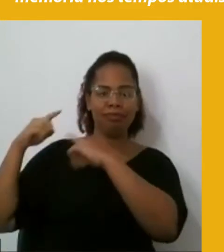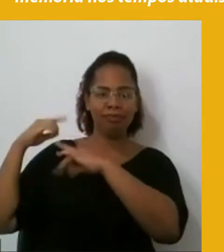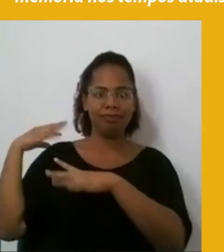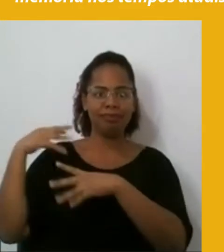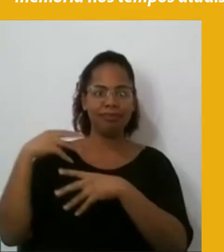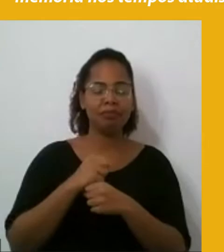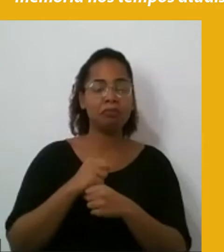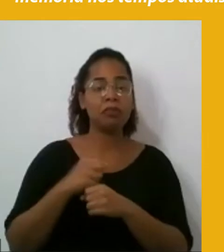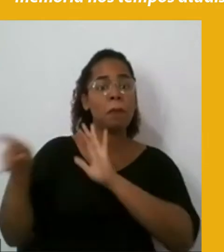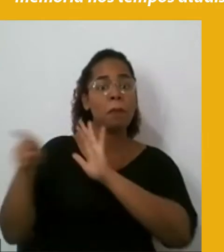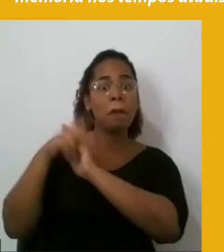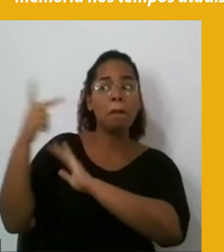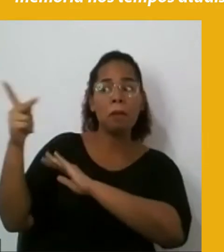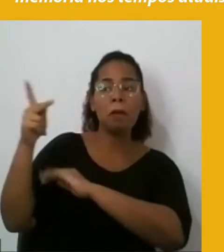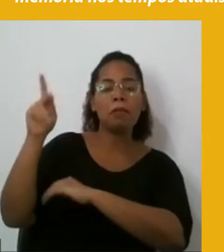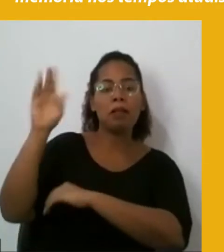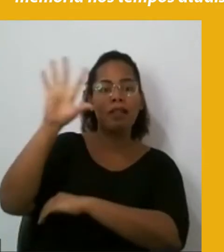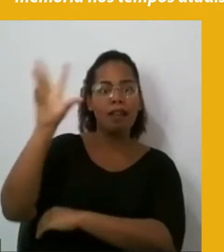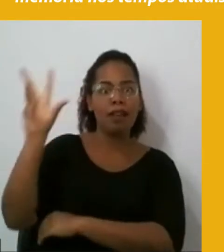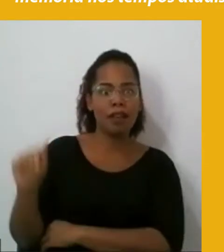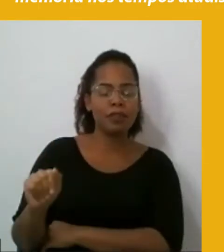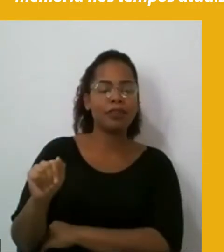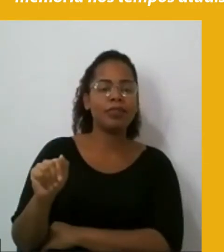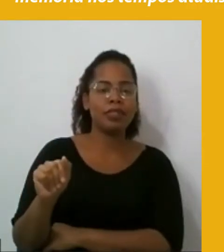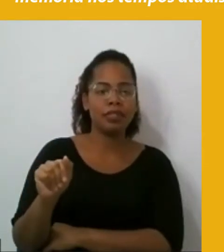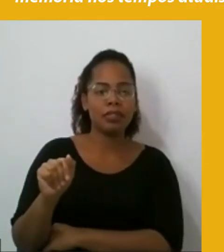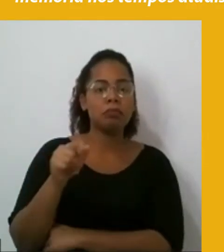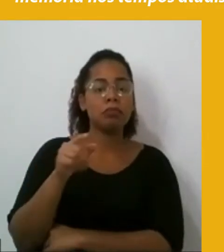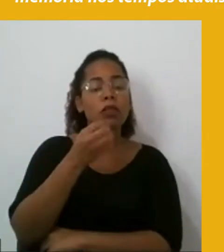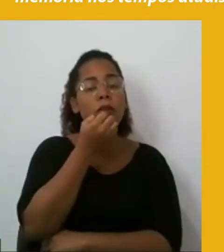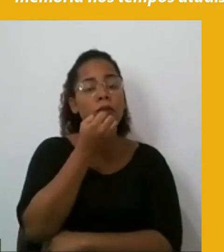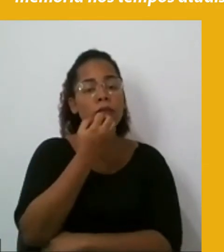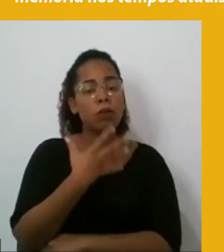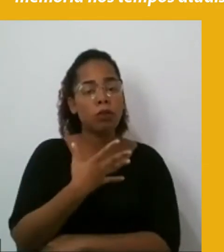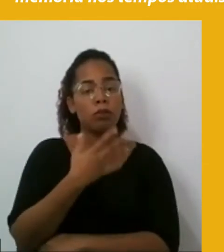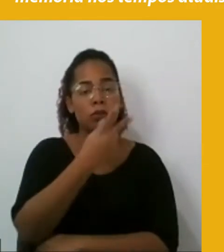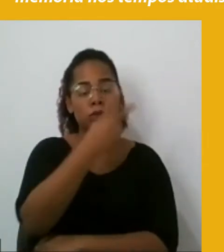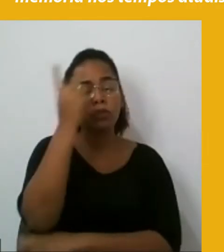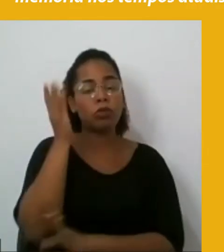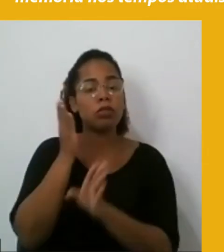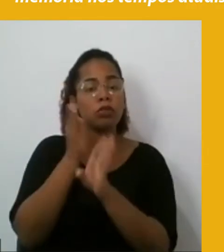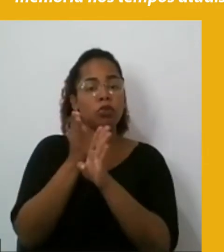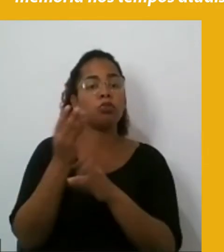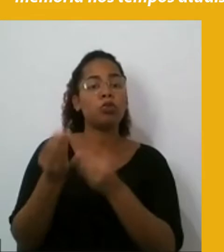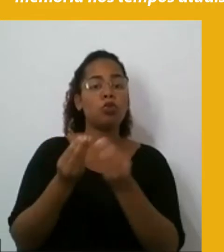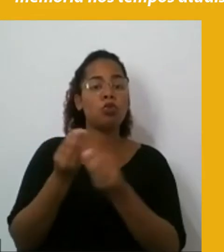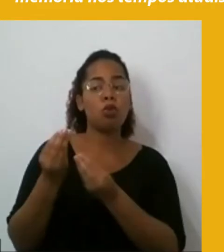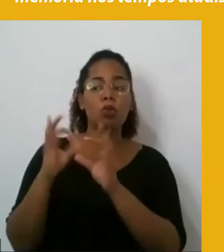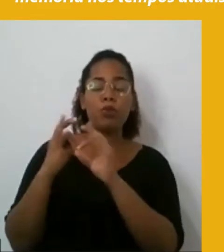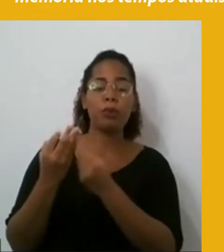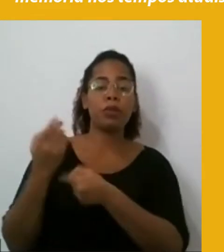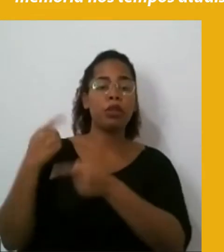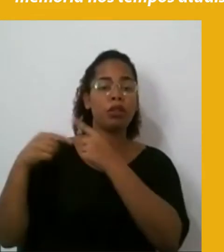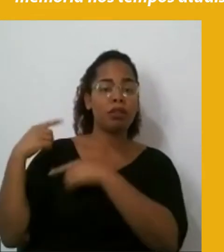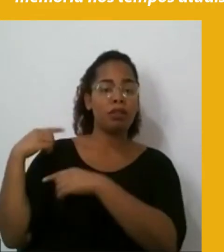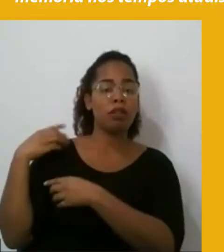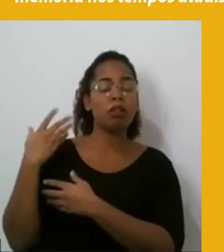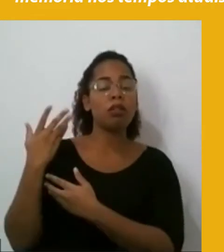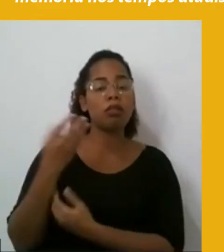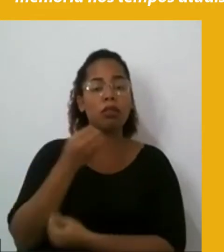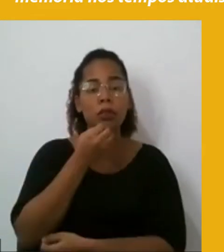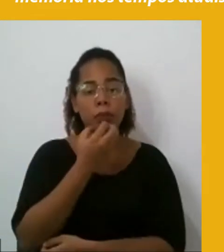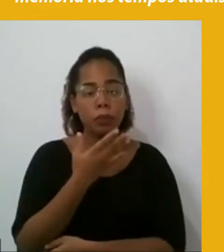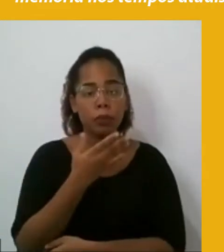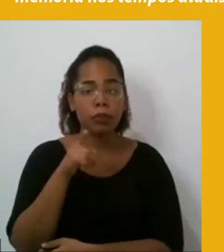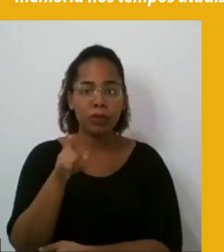Interessante isso. Né? A gente precisa de um diálogo, e esse diálogo ele precisa ser entre os diferentes. O diálogo entre os parecidos já está dado, e como o Cicero